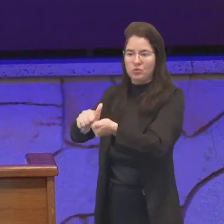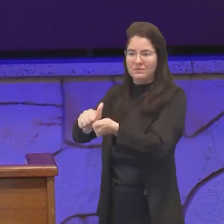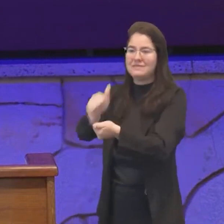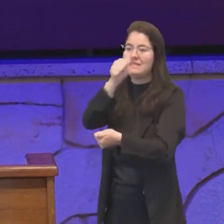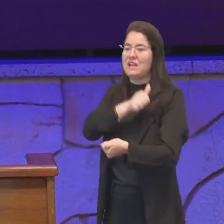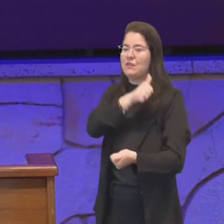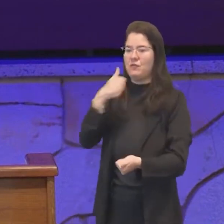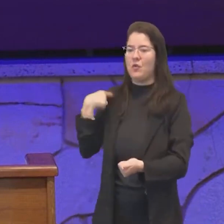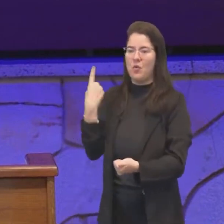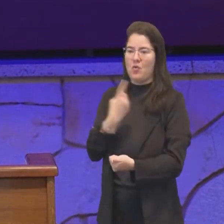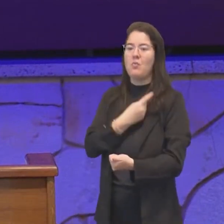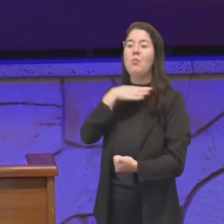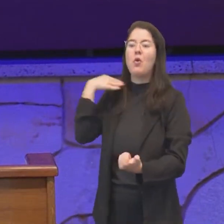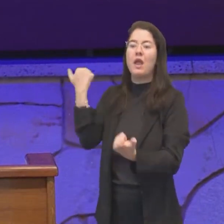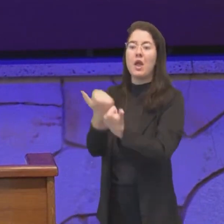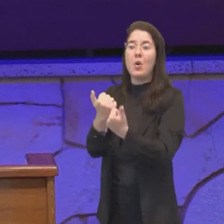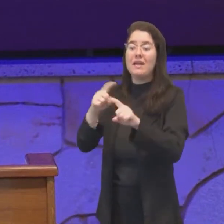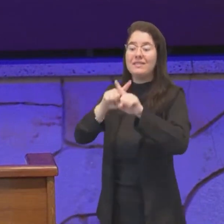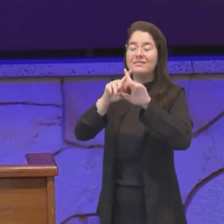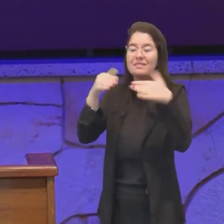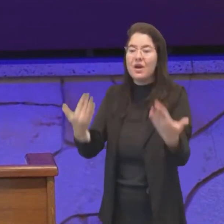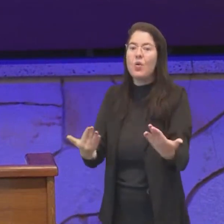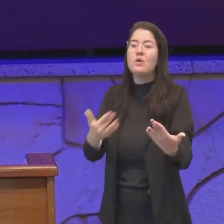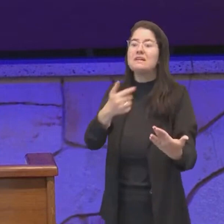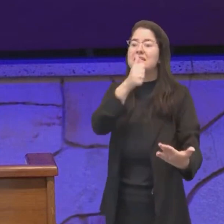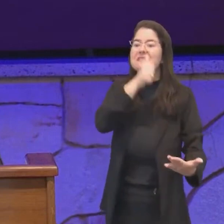Hebreus capítulo de número 9.